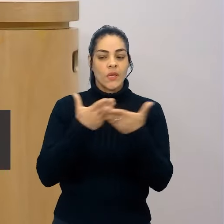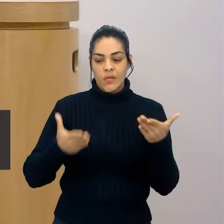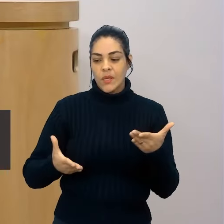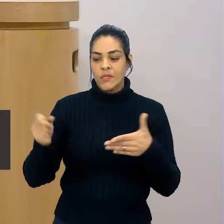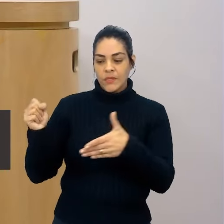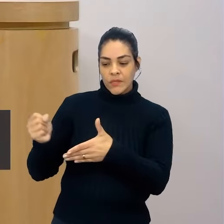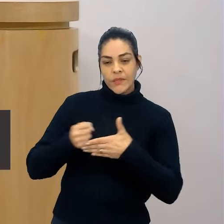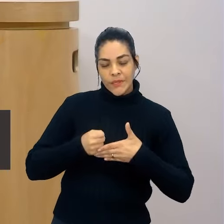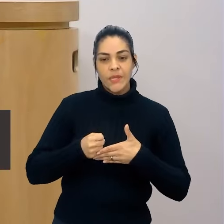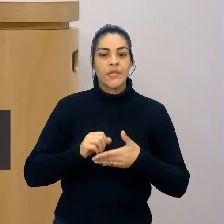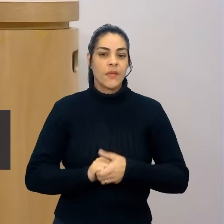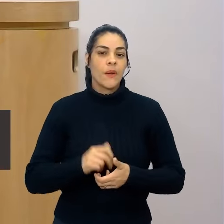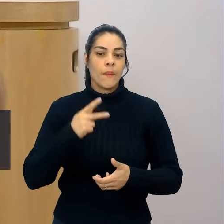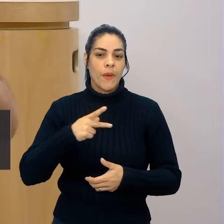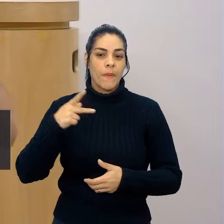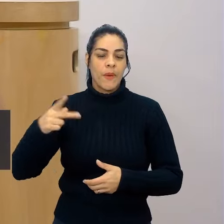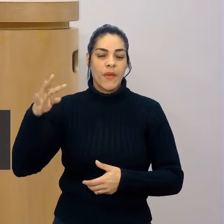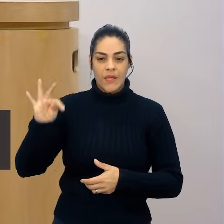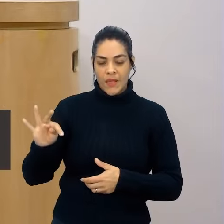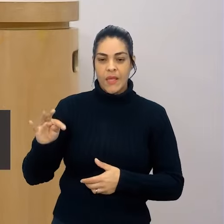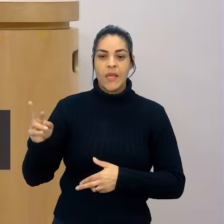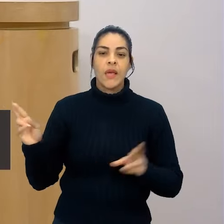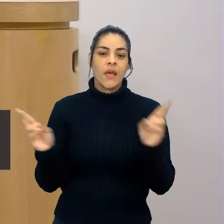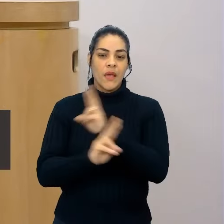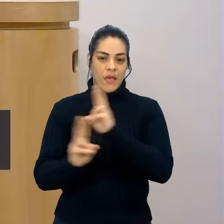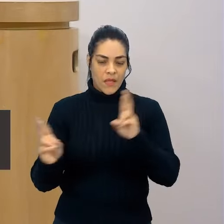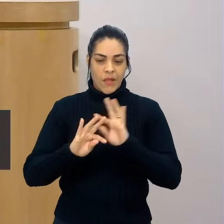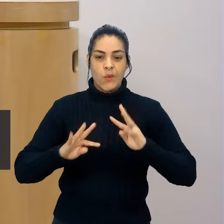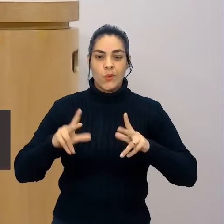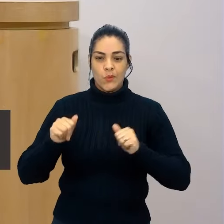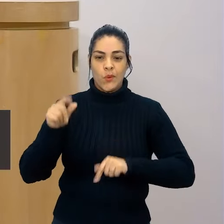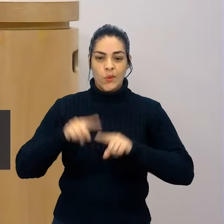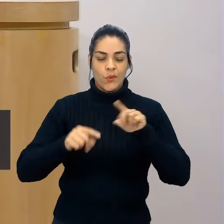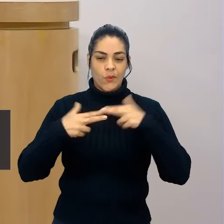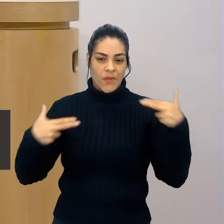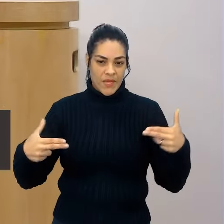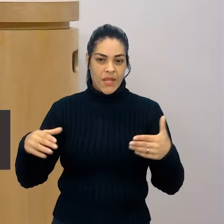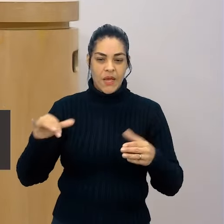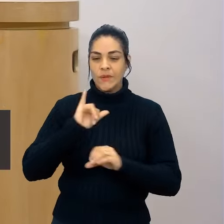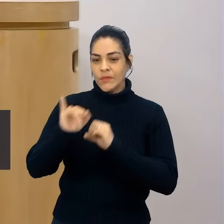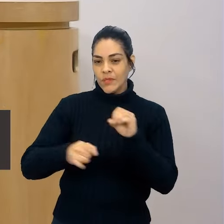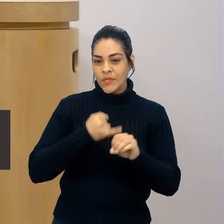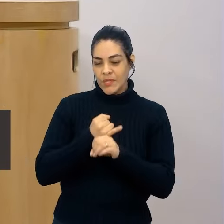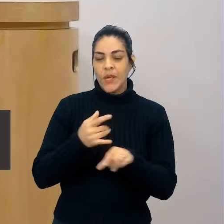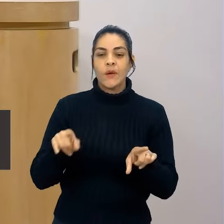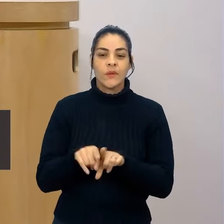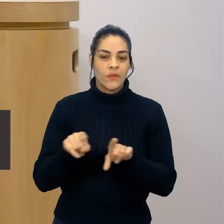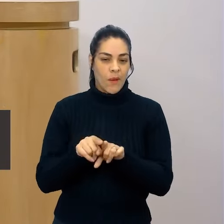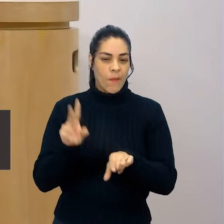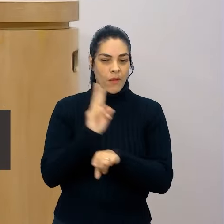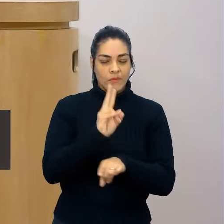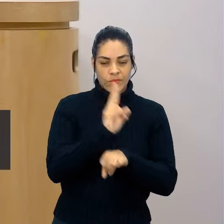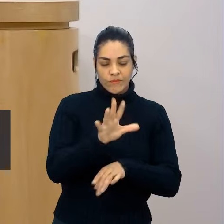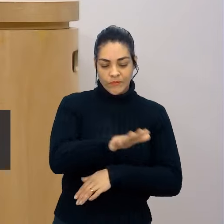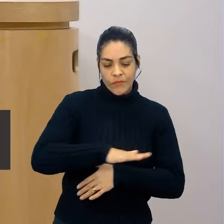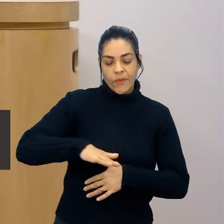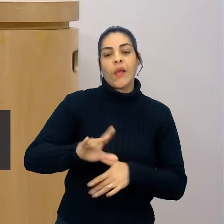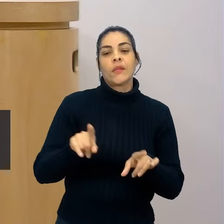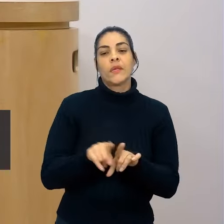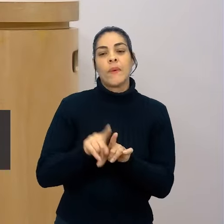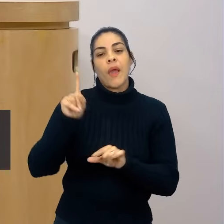aí no PPT, né? Que é relacionado com o material digital e conservar o ambiente, né? Porque sem conservar o